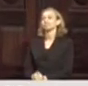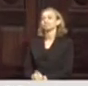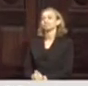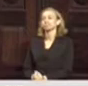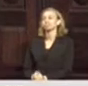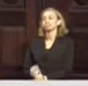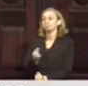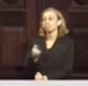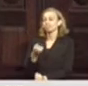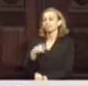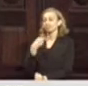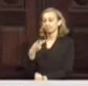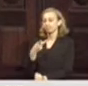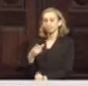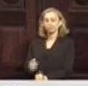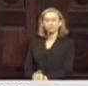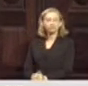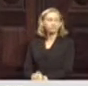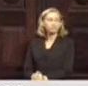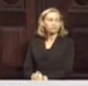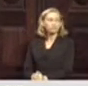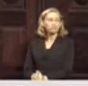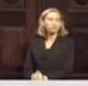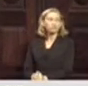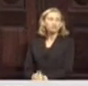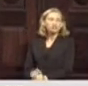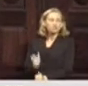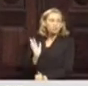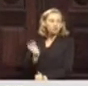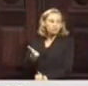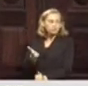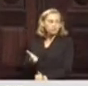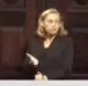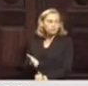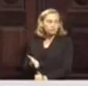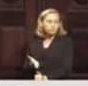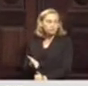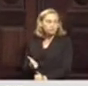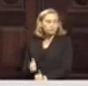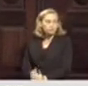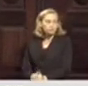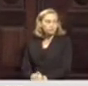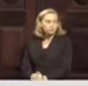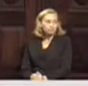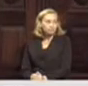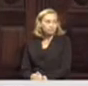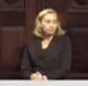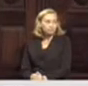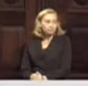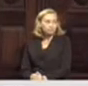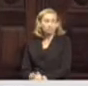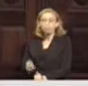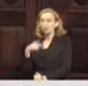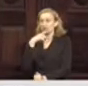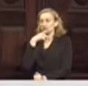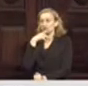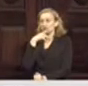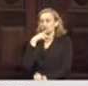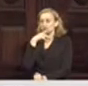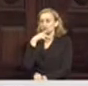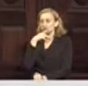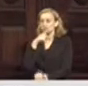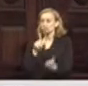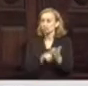Queria dizer que já presidi o partido a nível regional e a nível